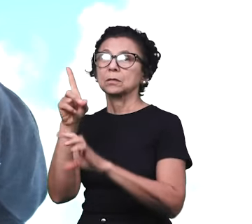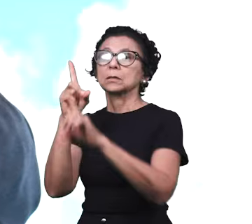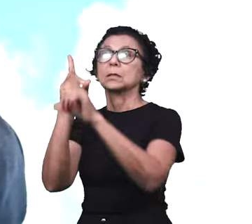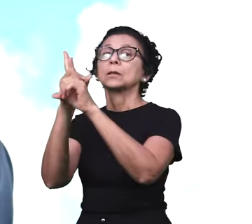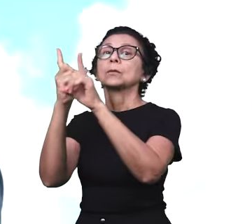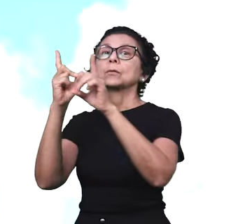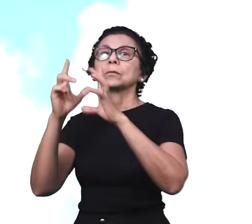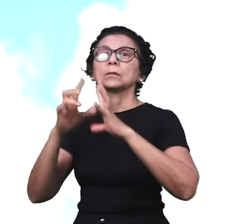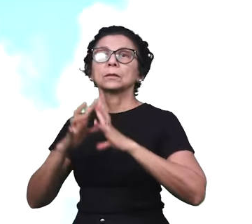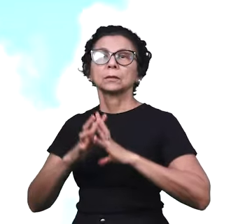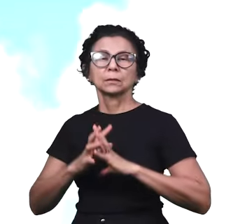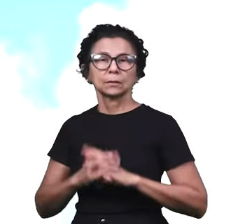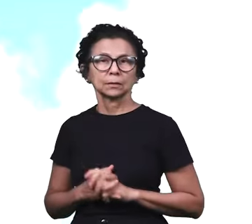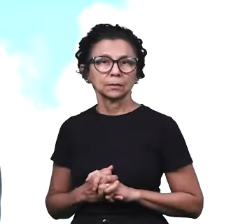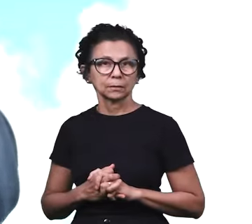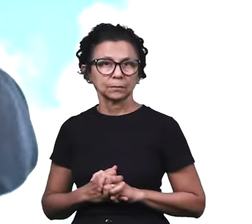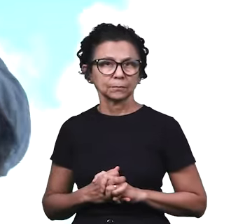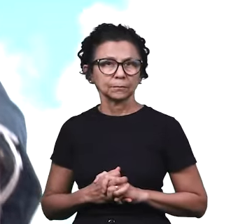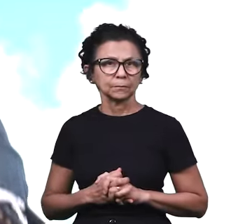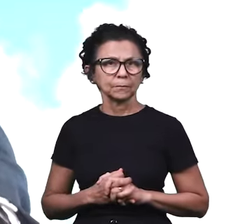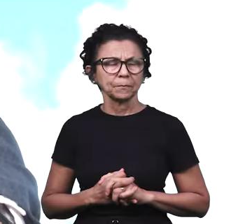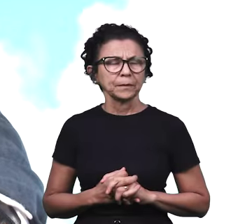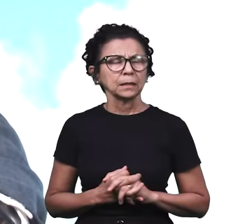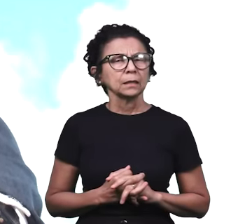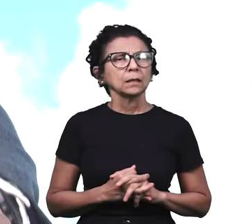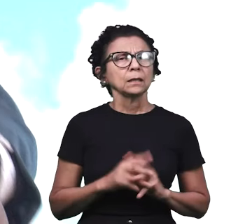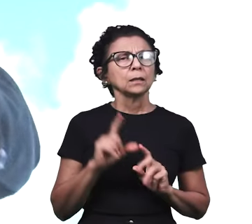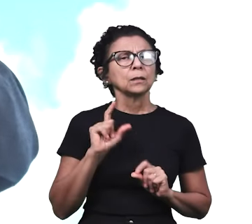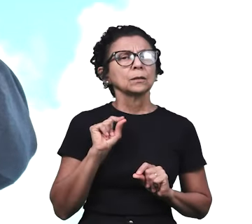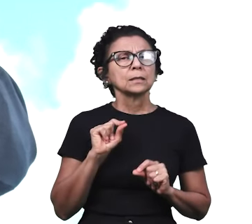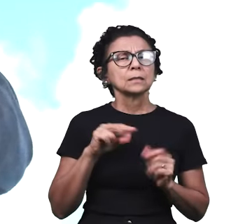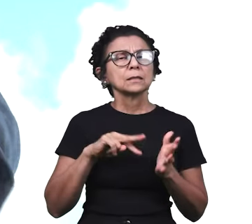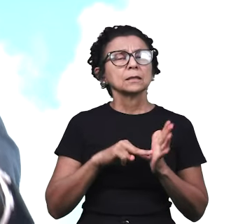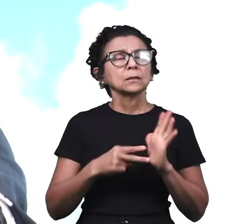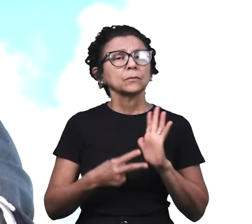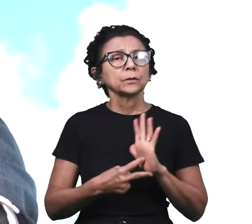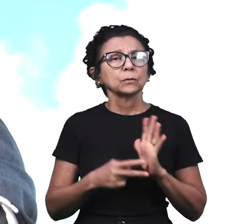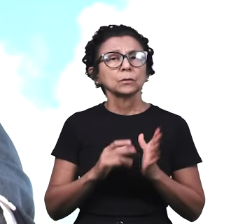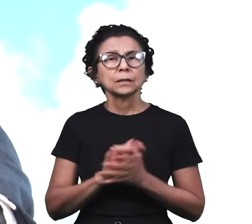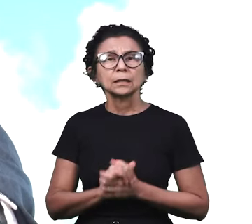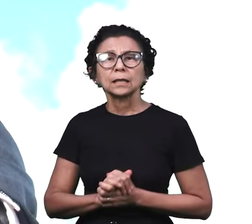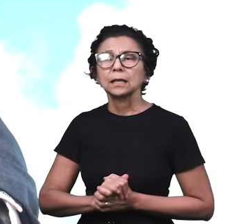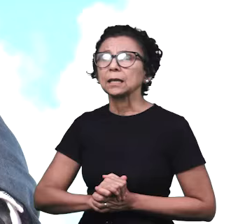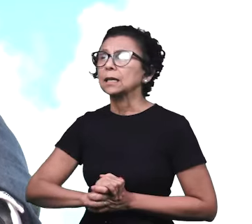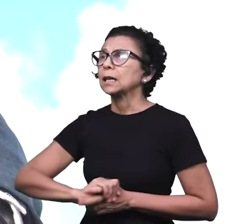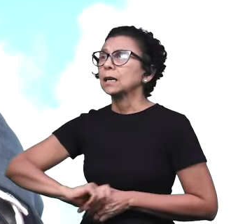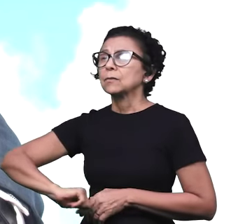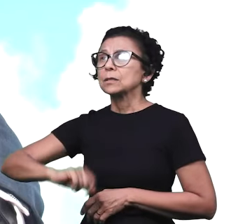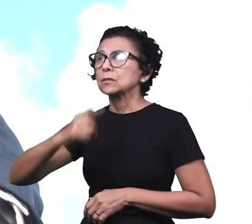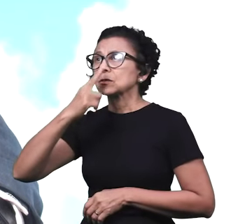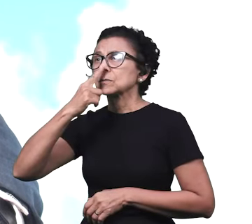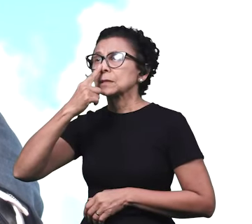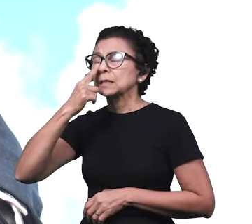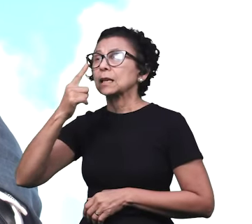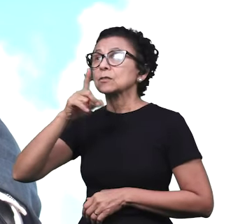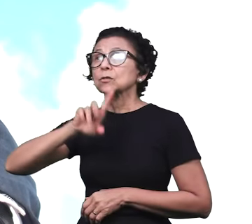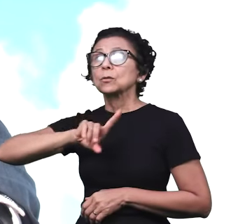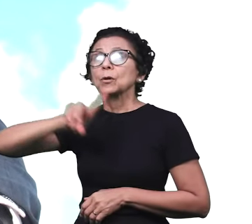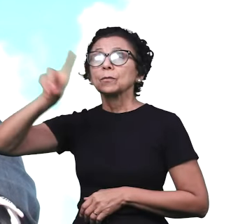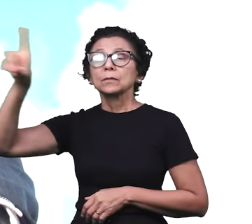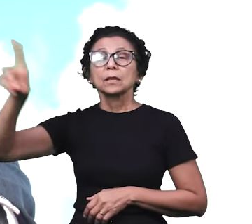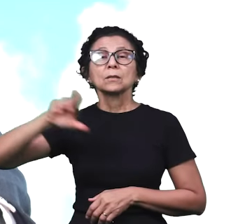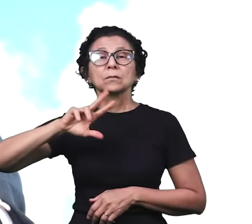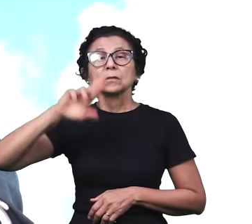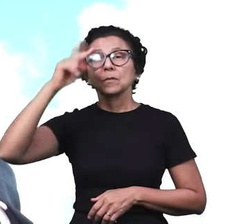falar com Deus é pessoal. Isso não é religião, isso não é condição humana, isso não é uma preparação que você vai ter que estudar a